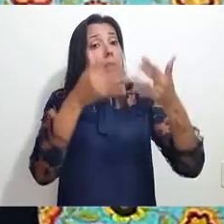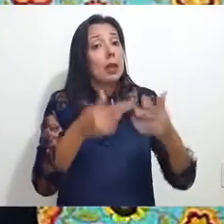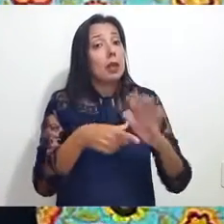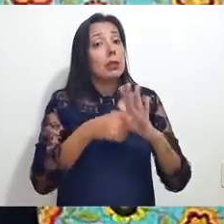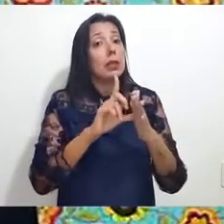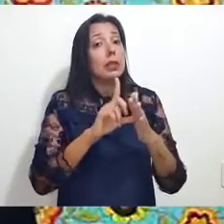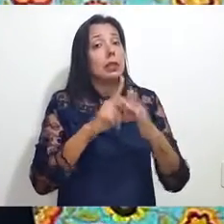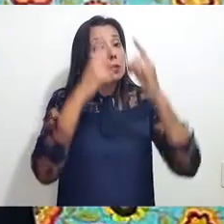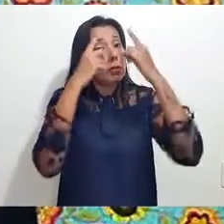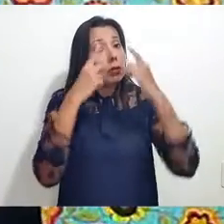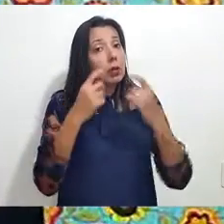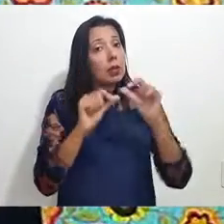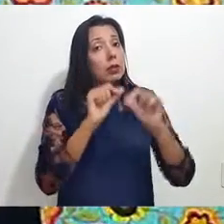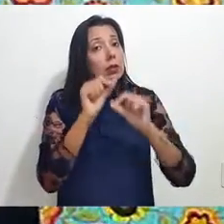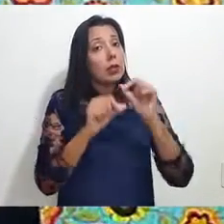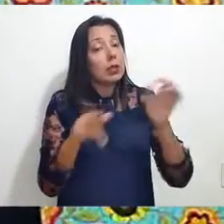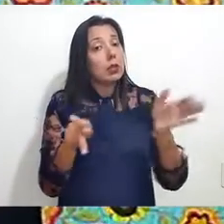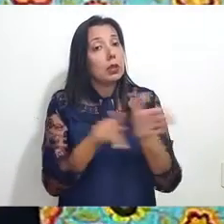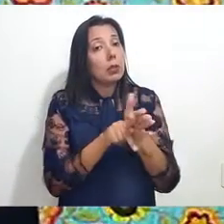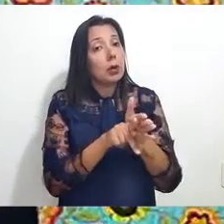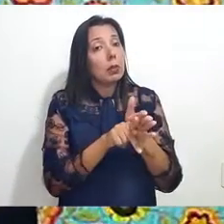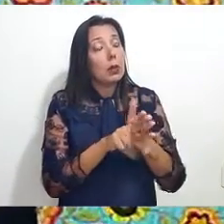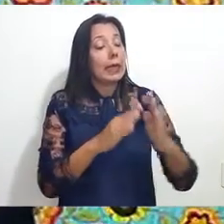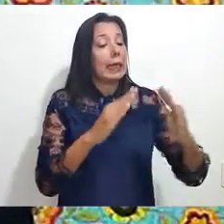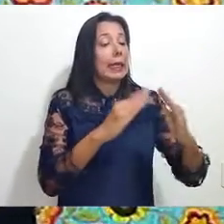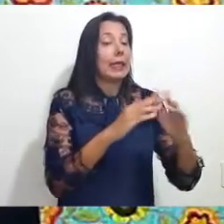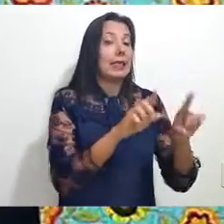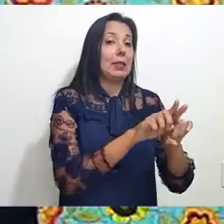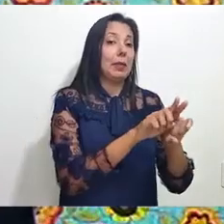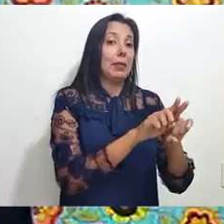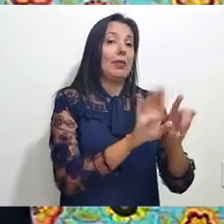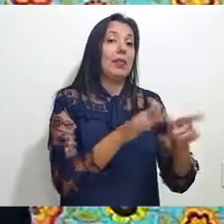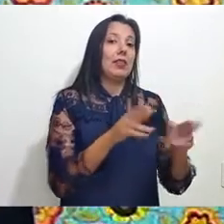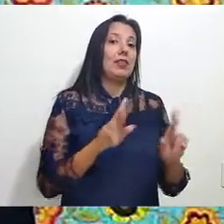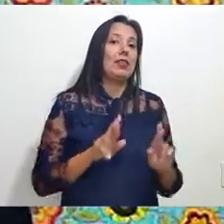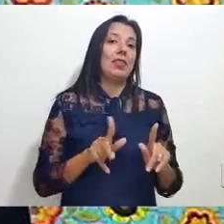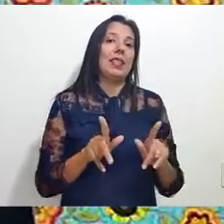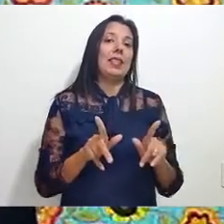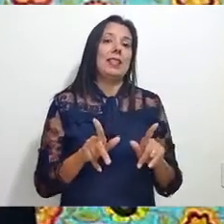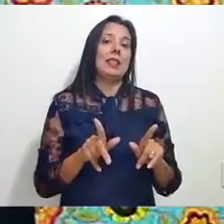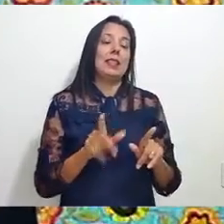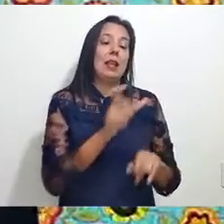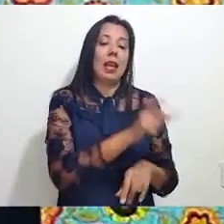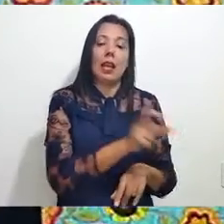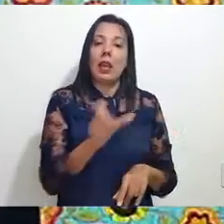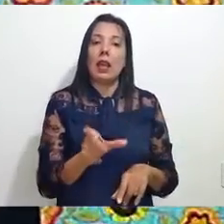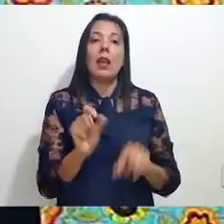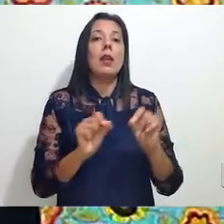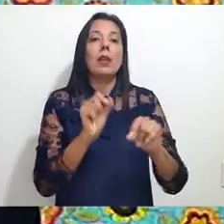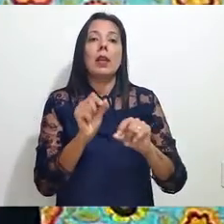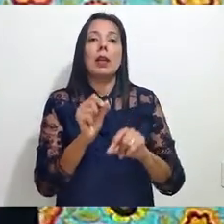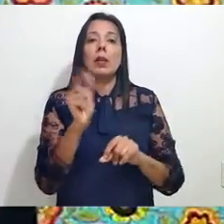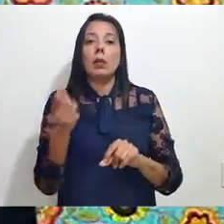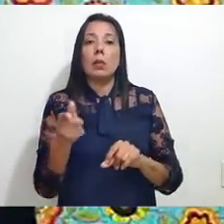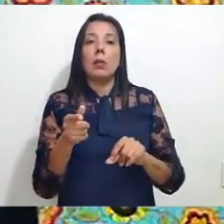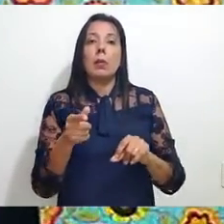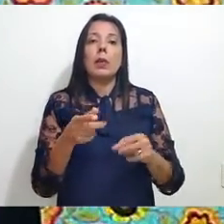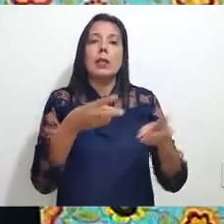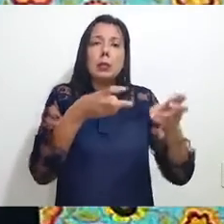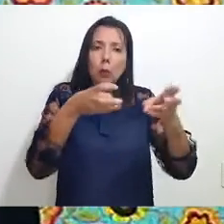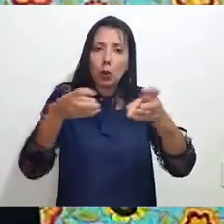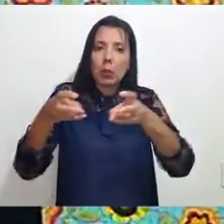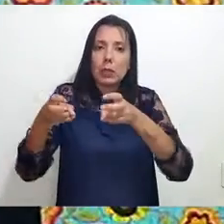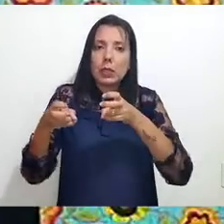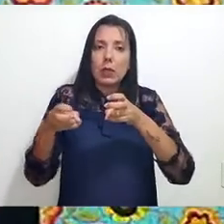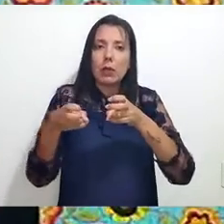é quando tem essa troca, seja de dinheiro, seja um presente, ou seja, que existe essa relação de